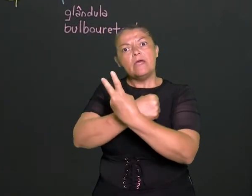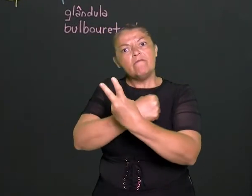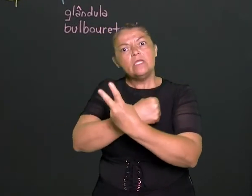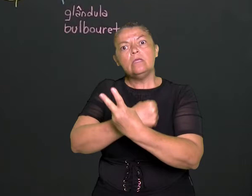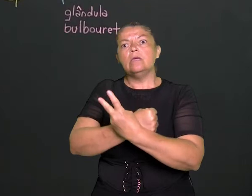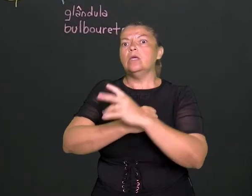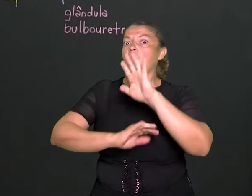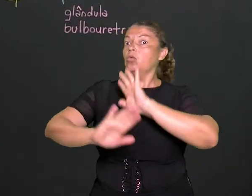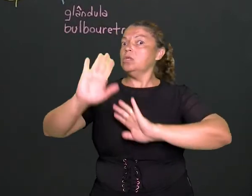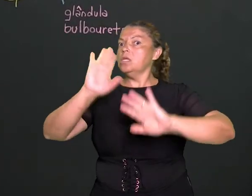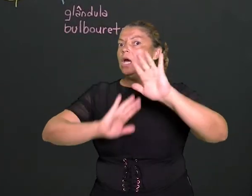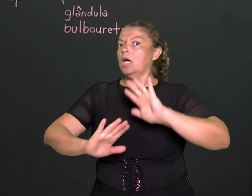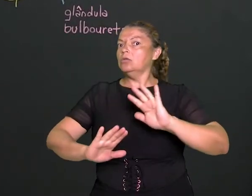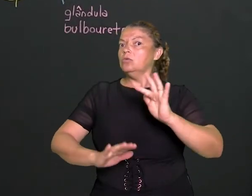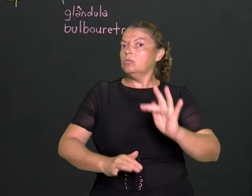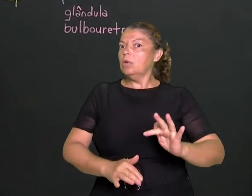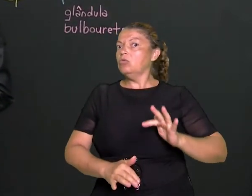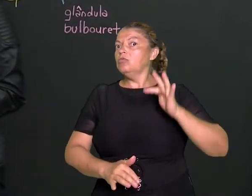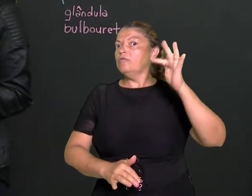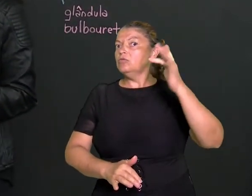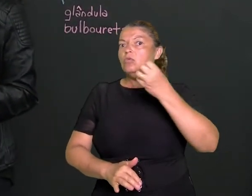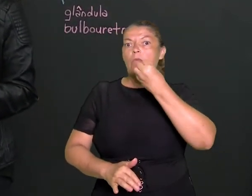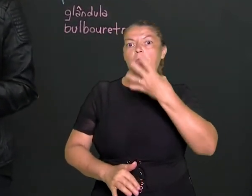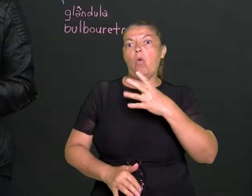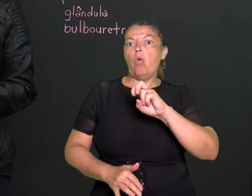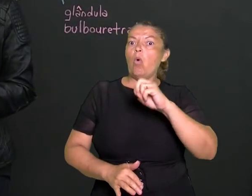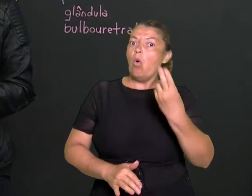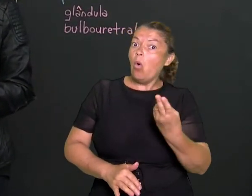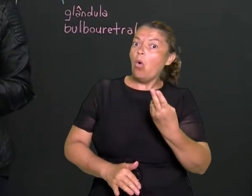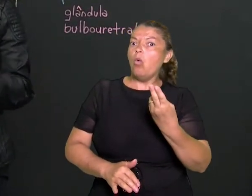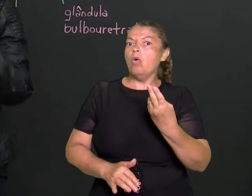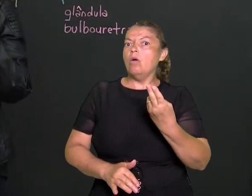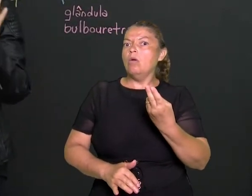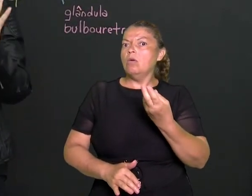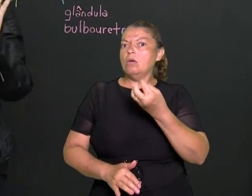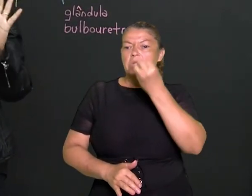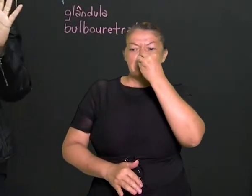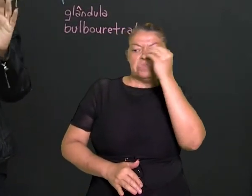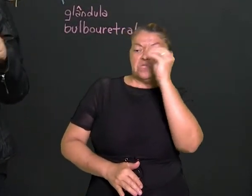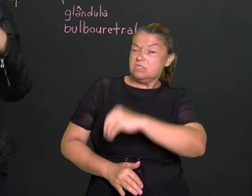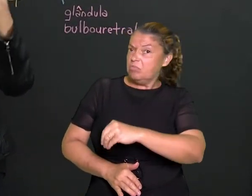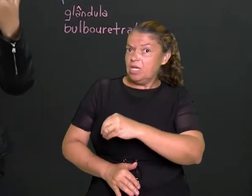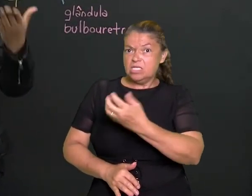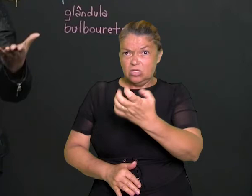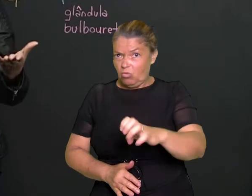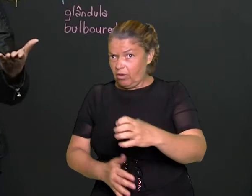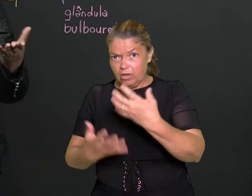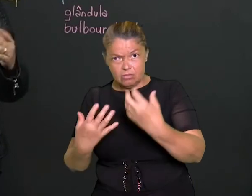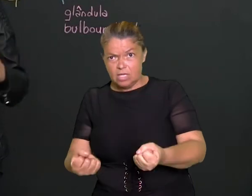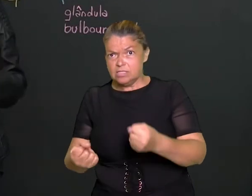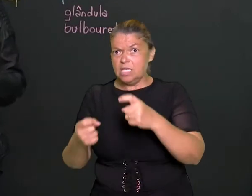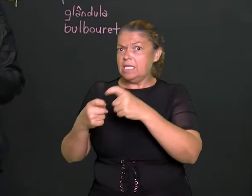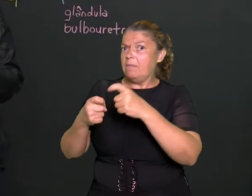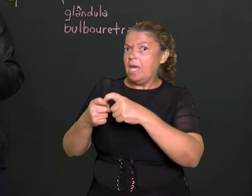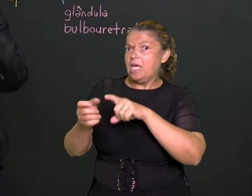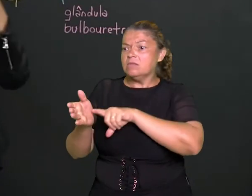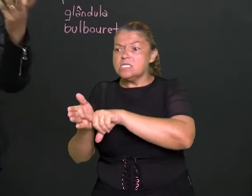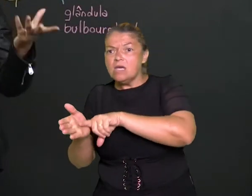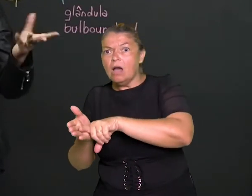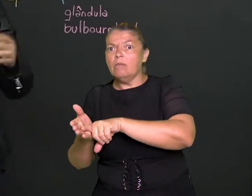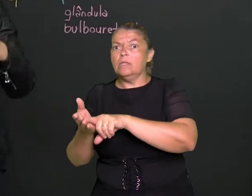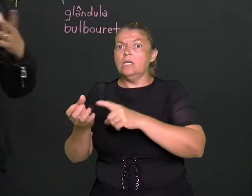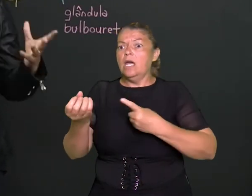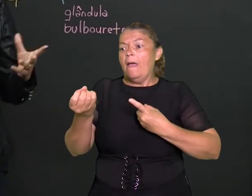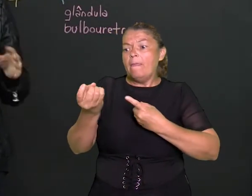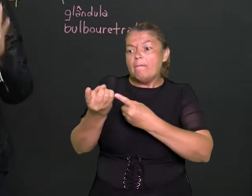ao ponto de levar aí a morte por conta desse câncer. Então vamos trabalhar aí nessa conscientização de